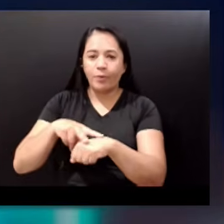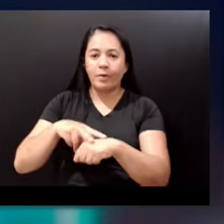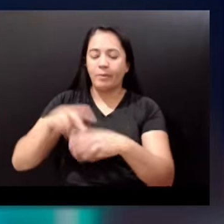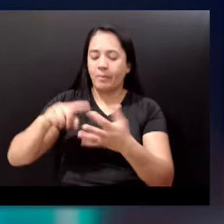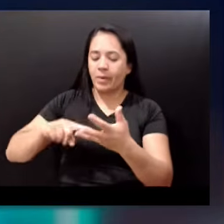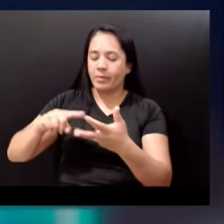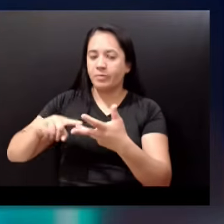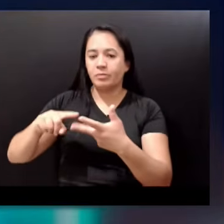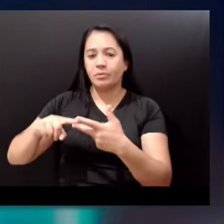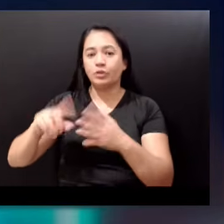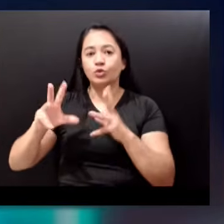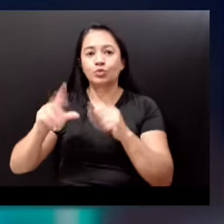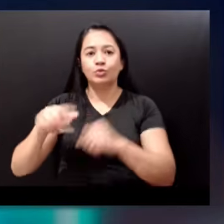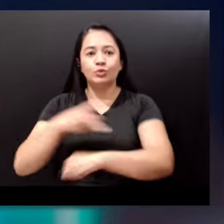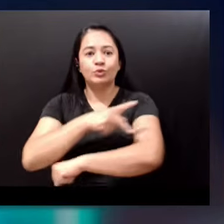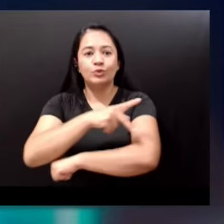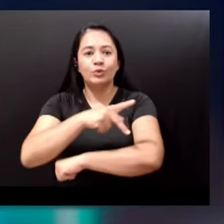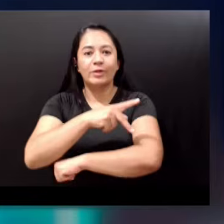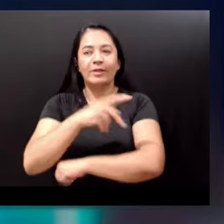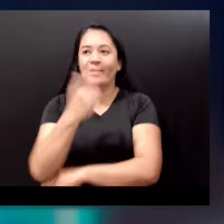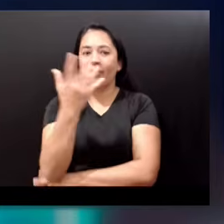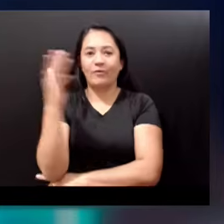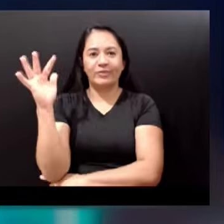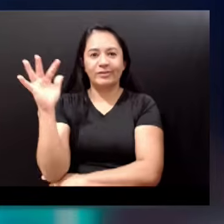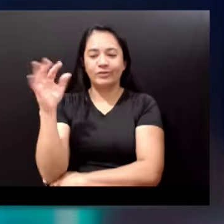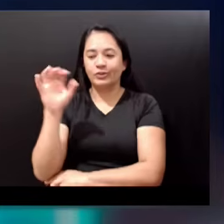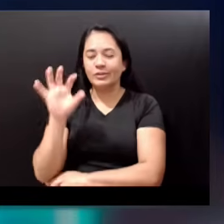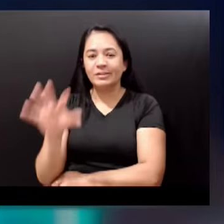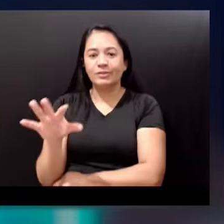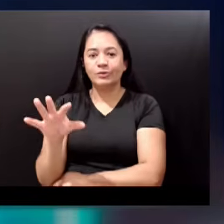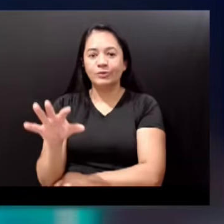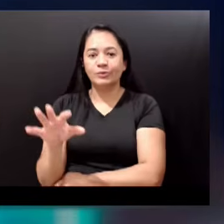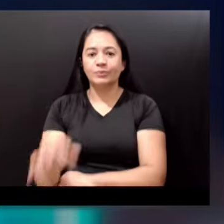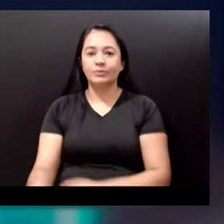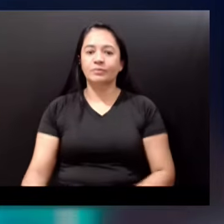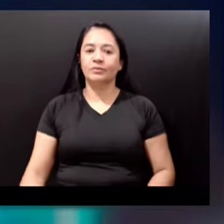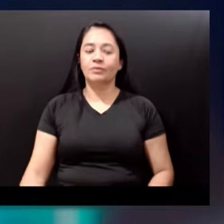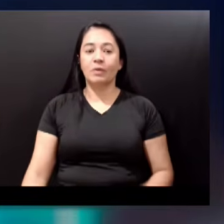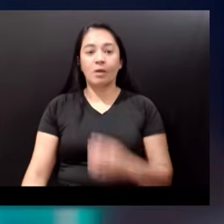verdes, isso tem não somente um benefício para o próprio